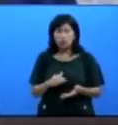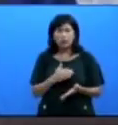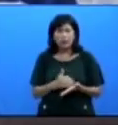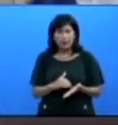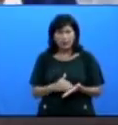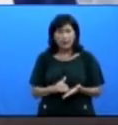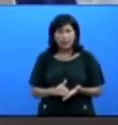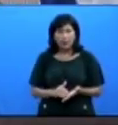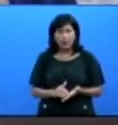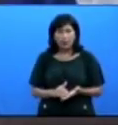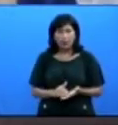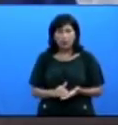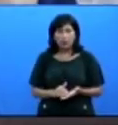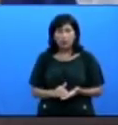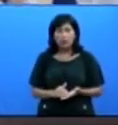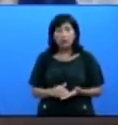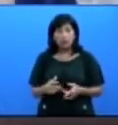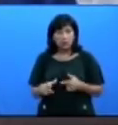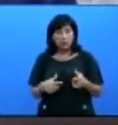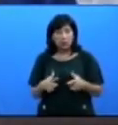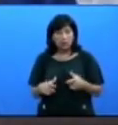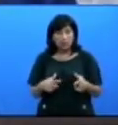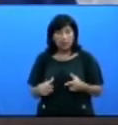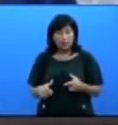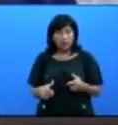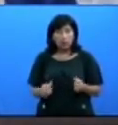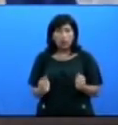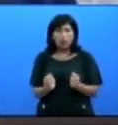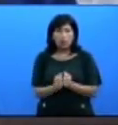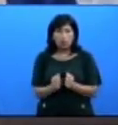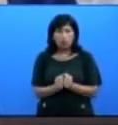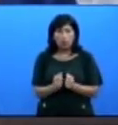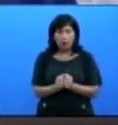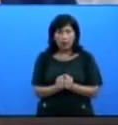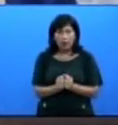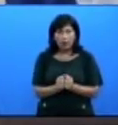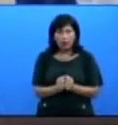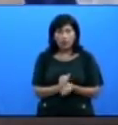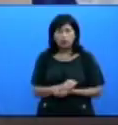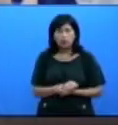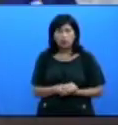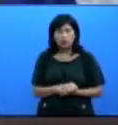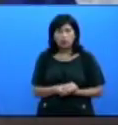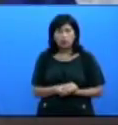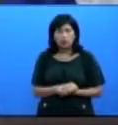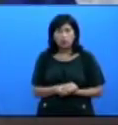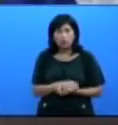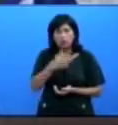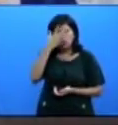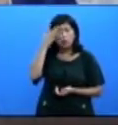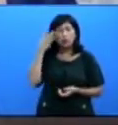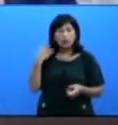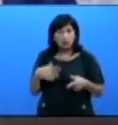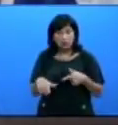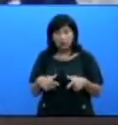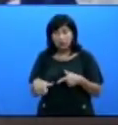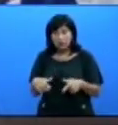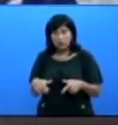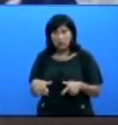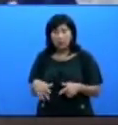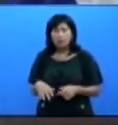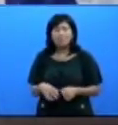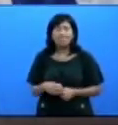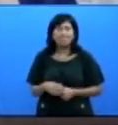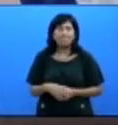secretarias meio, que trabalham direto ou indiretamente com a questão dos funcionários, não se